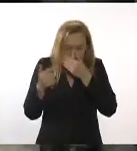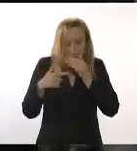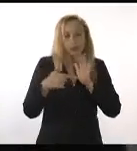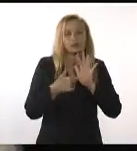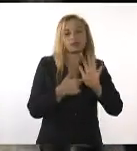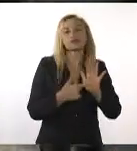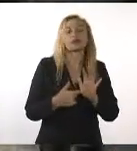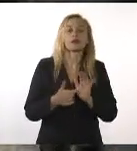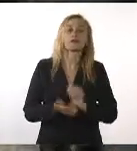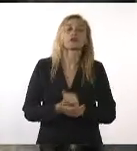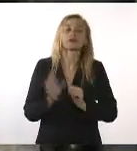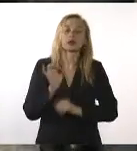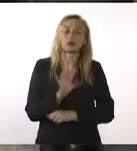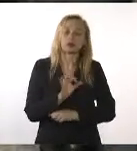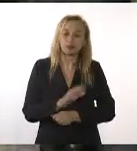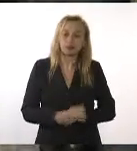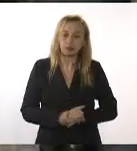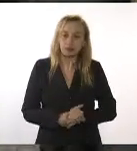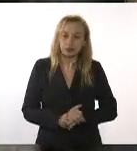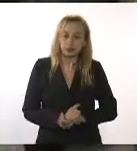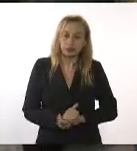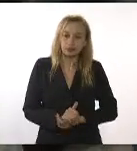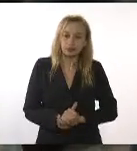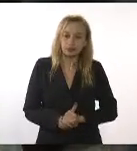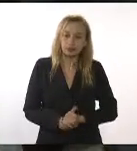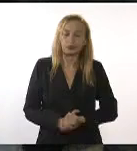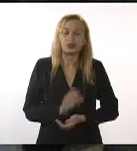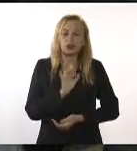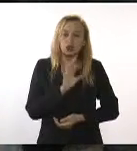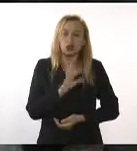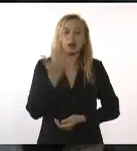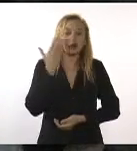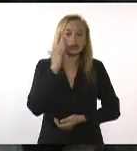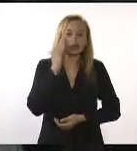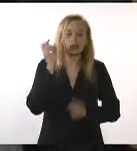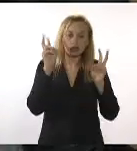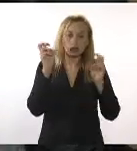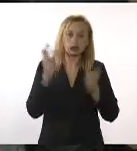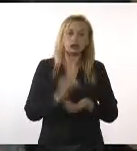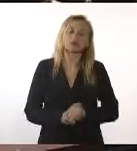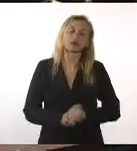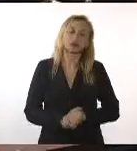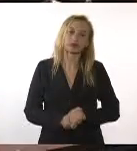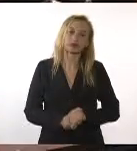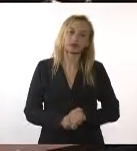só para a gente entender essa situação, por favor.